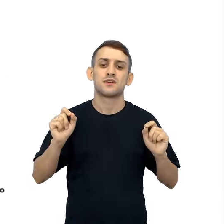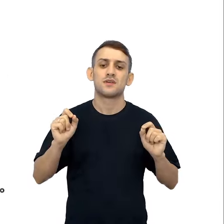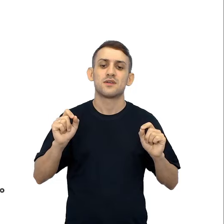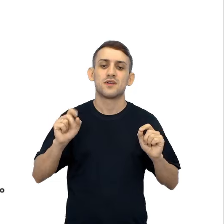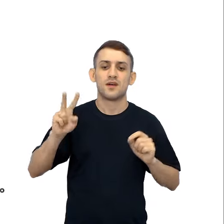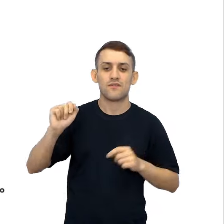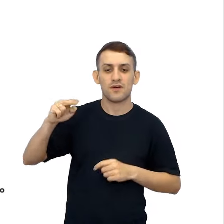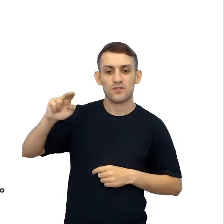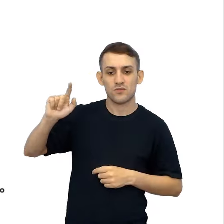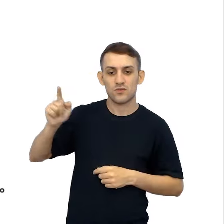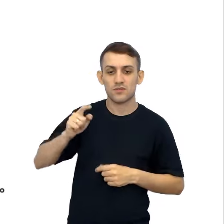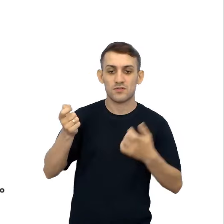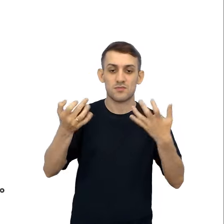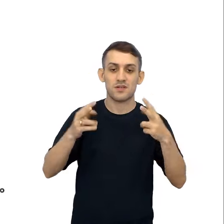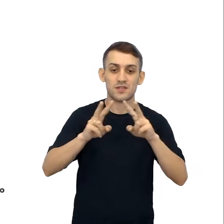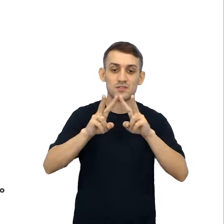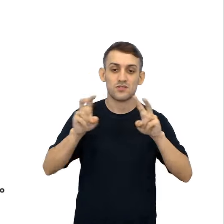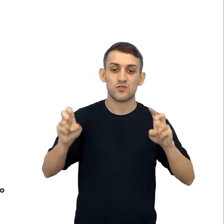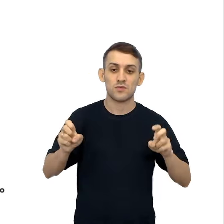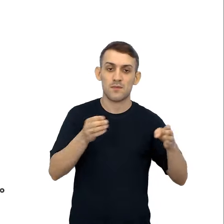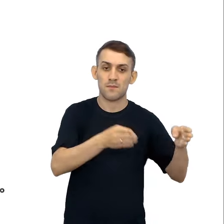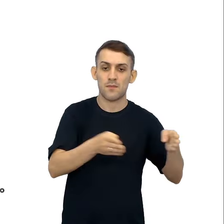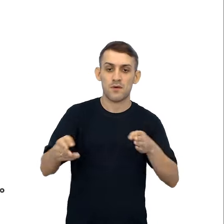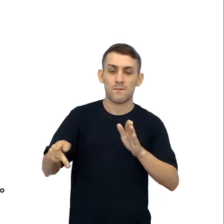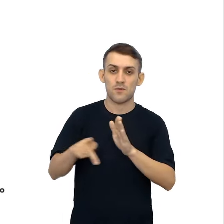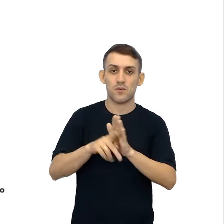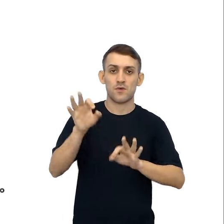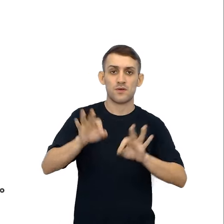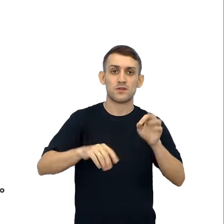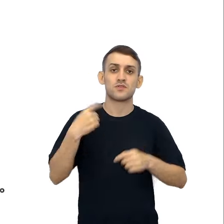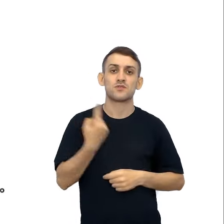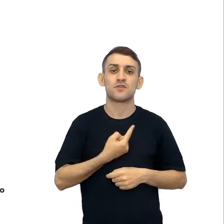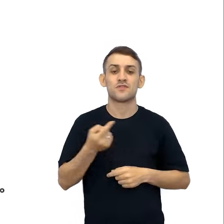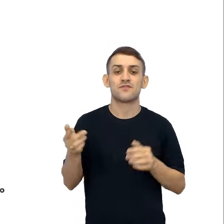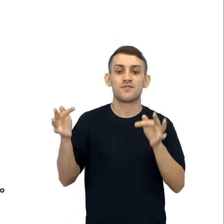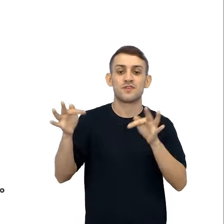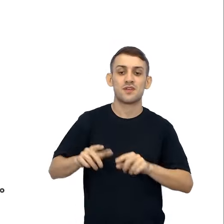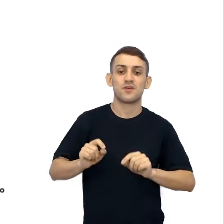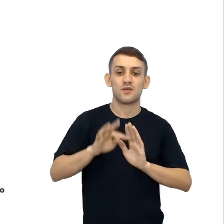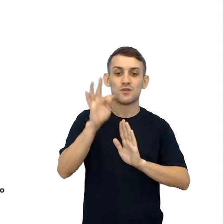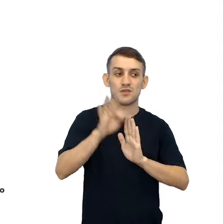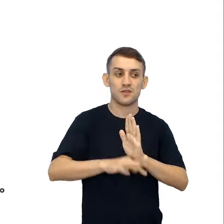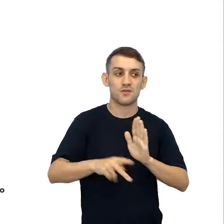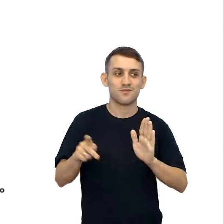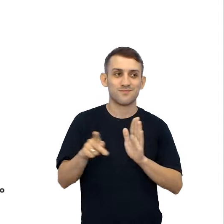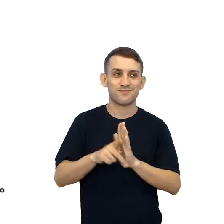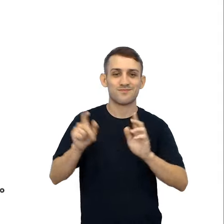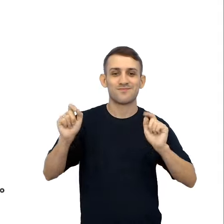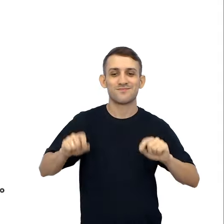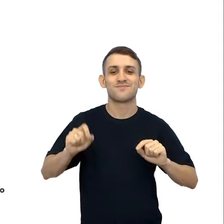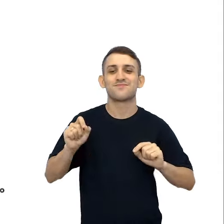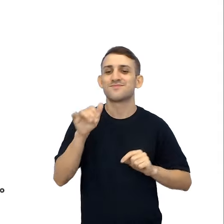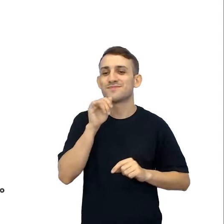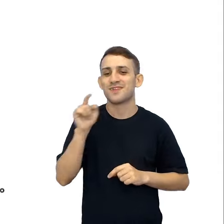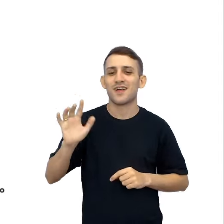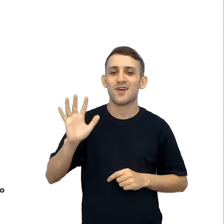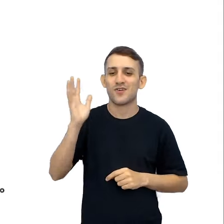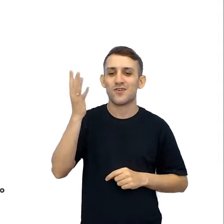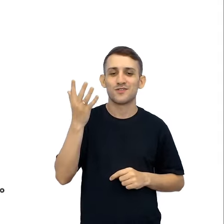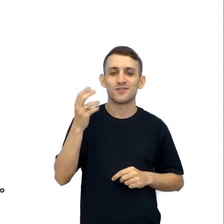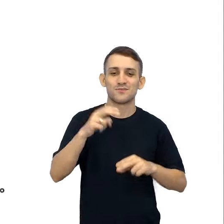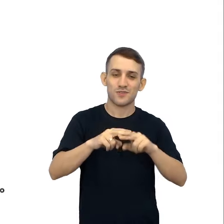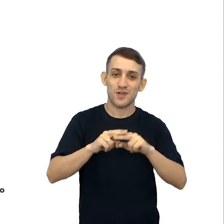a Vanuzzi vai falar sobre as etapas da organização, aí nós vamos finalizar com um texto que pode ter nascido decorrente